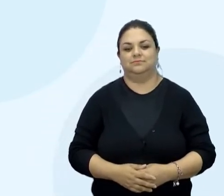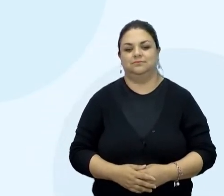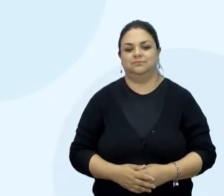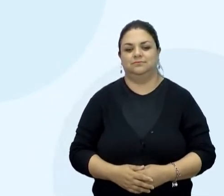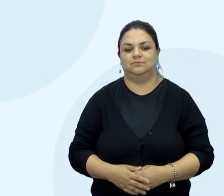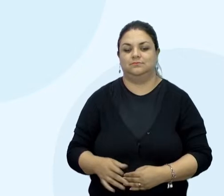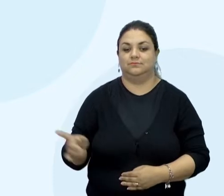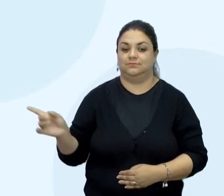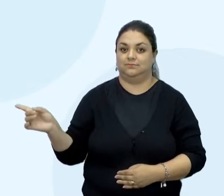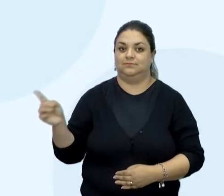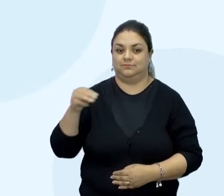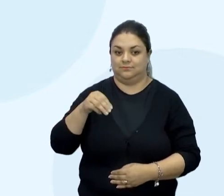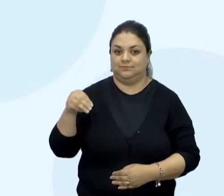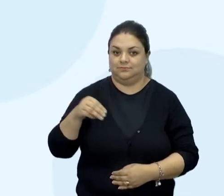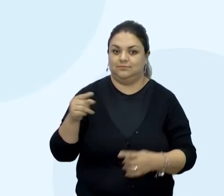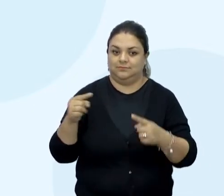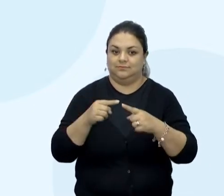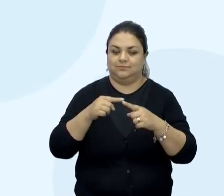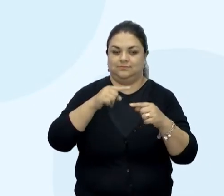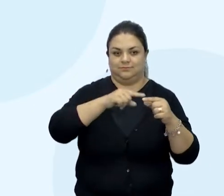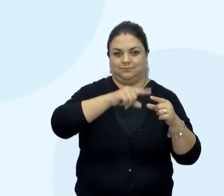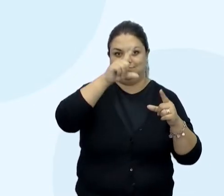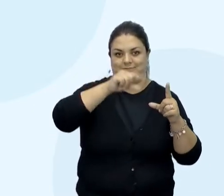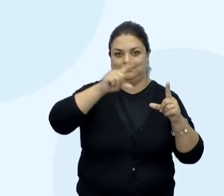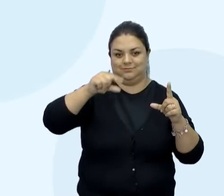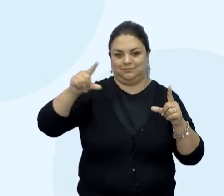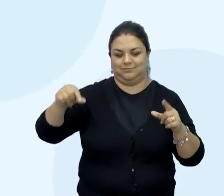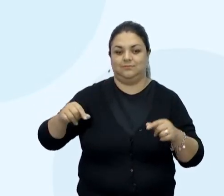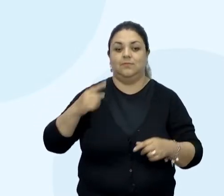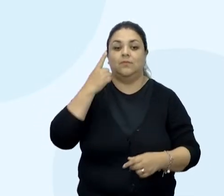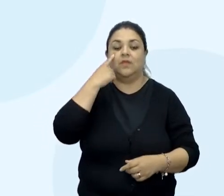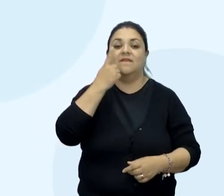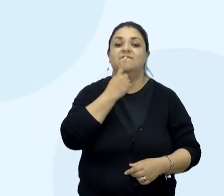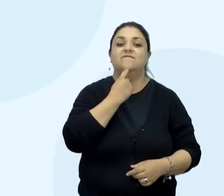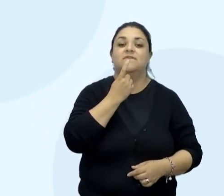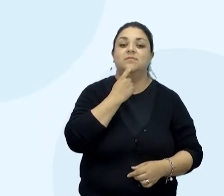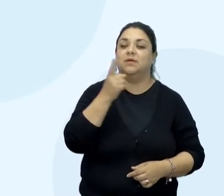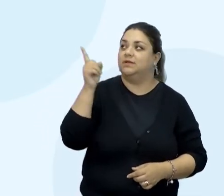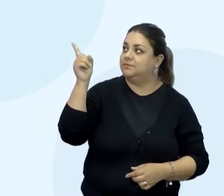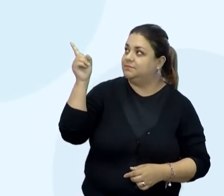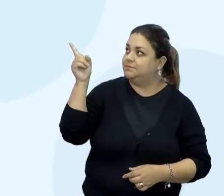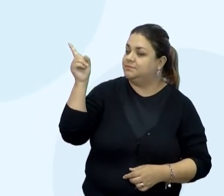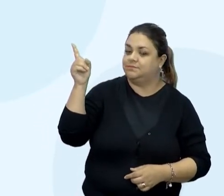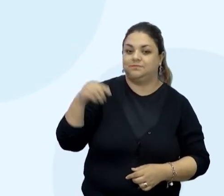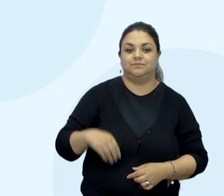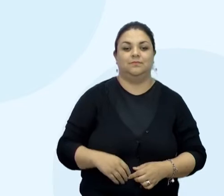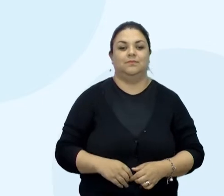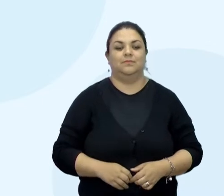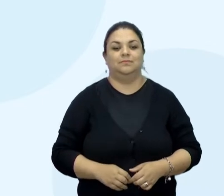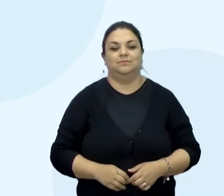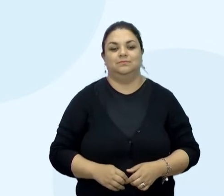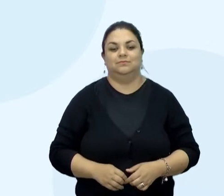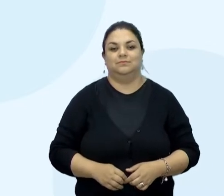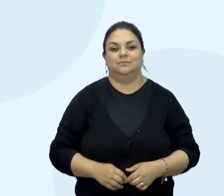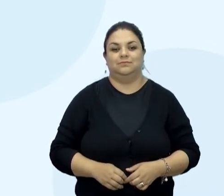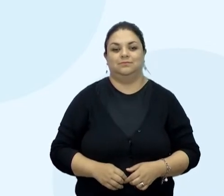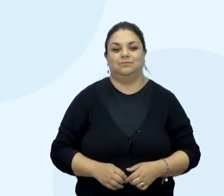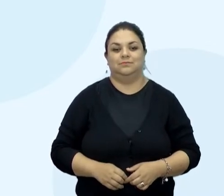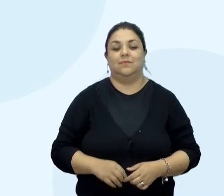gráfico. A linha em vermelho, que está na parte superior desse gráfico aí, ele revela as